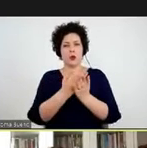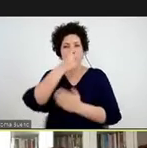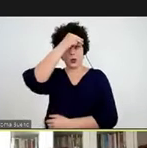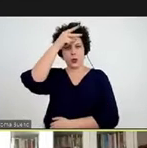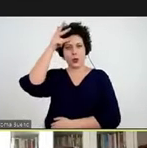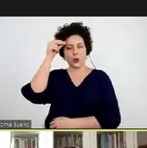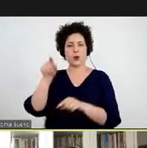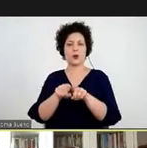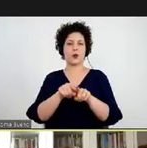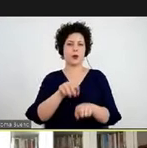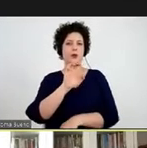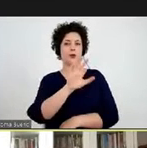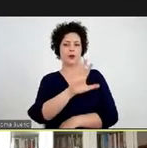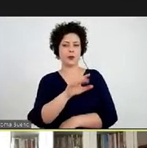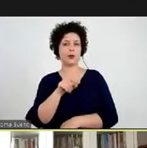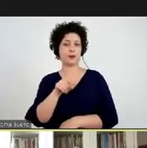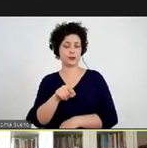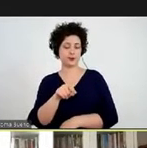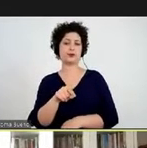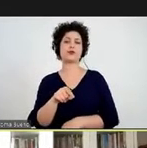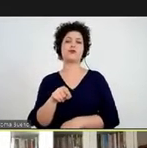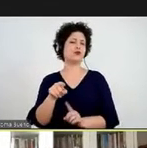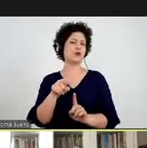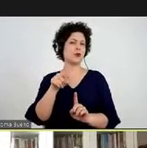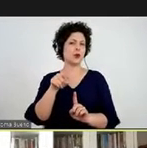municipais e estaduais, que